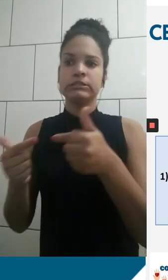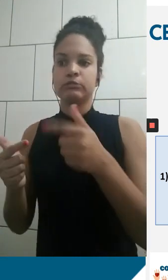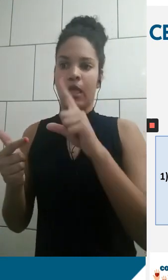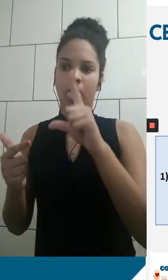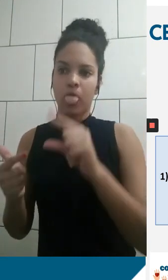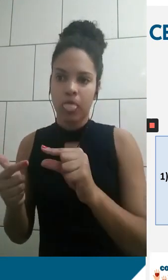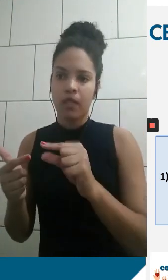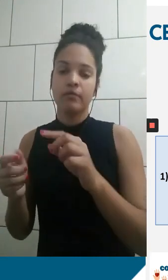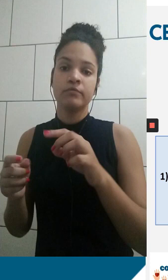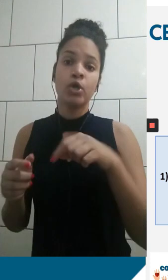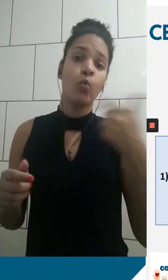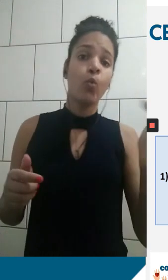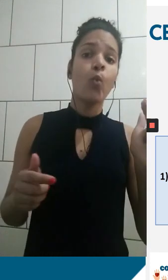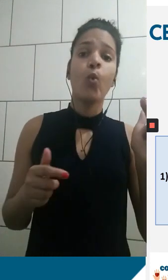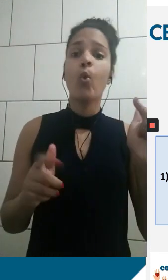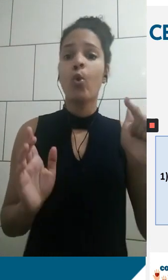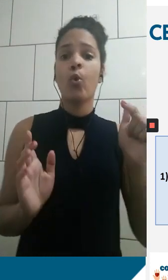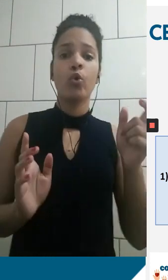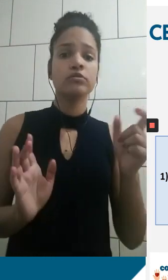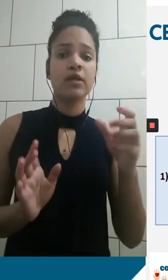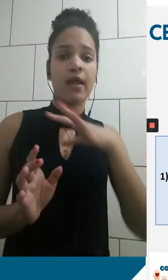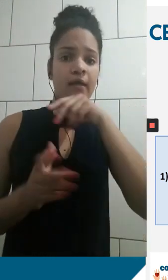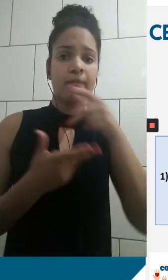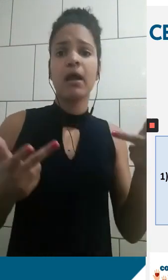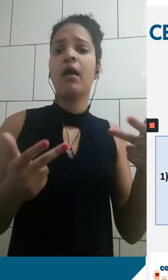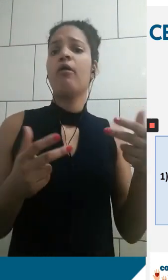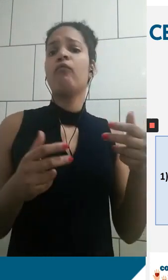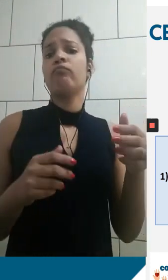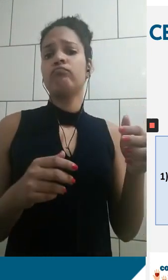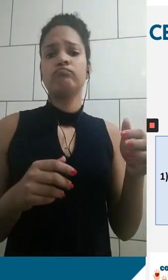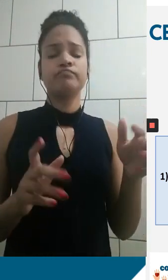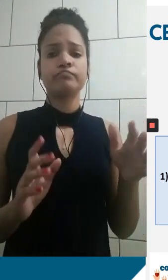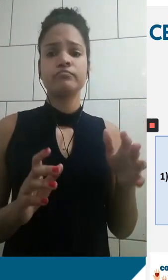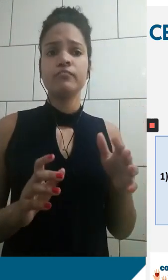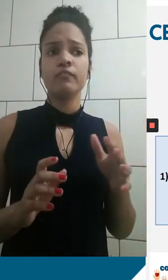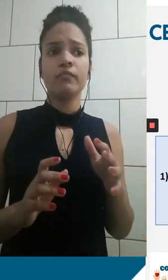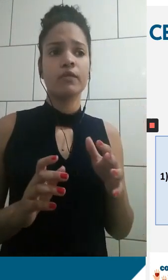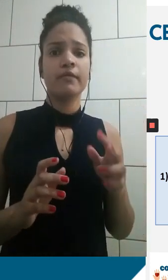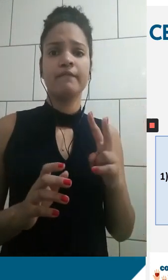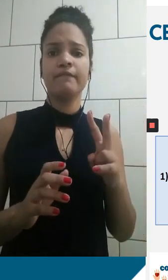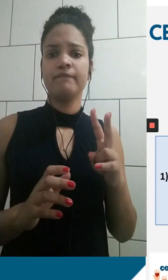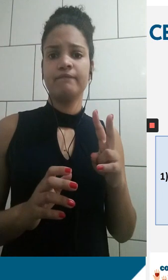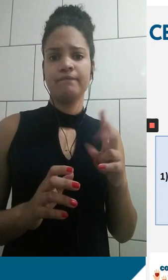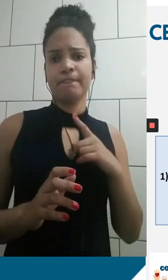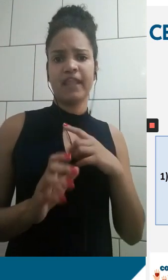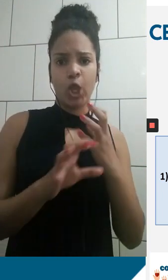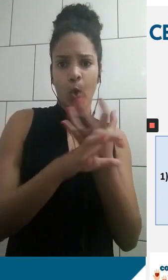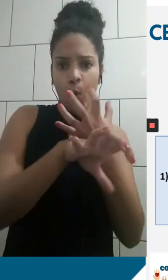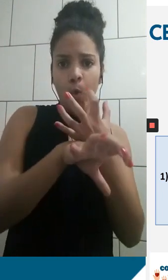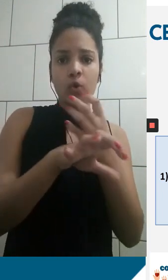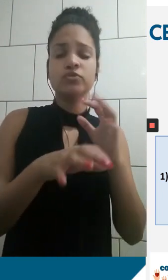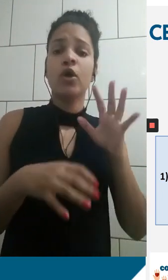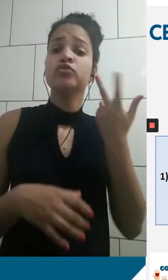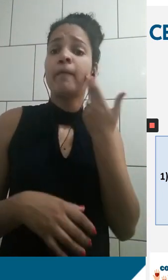e de vertebrados, né? Vamos parar aqui nos vertebrados, vão ter um outro comportamento à medida